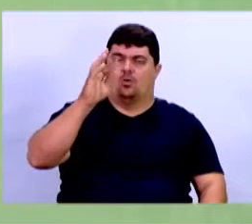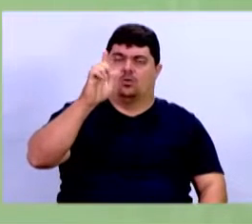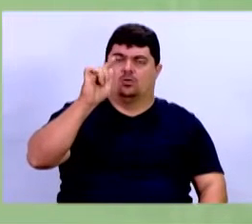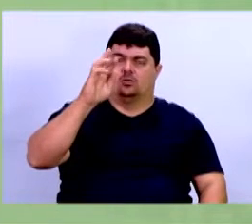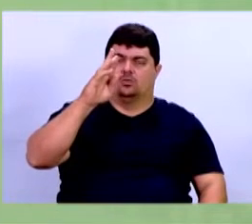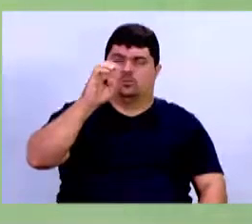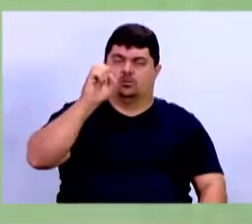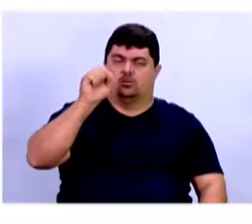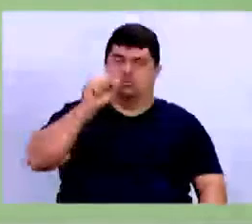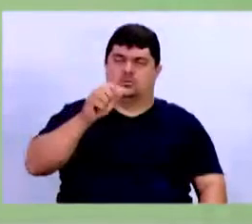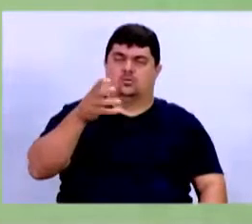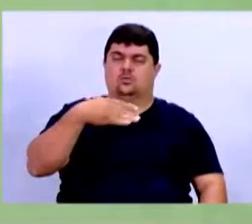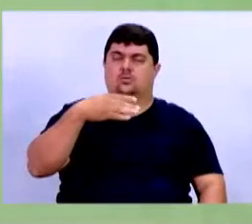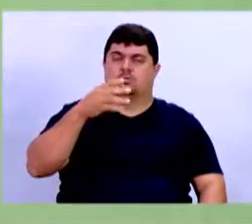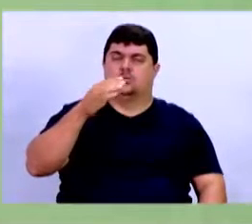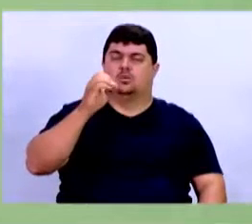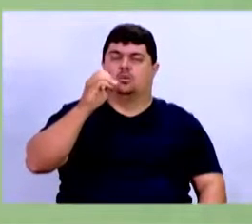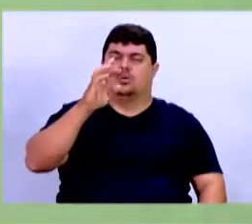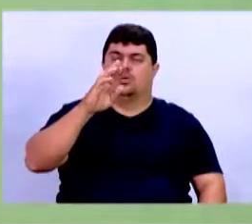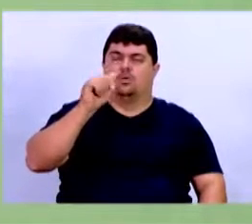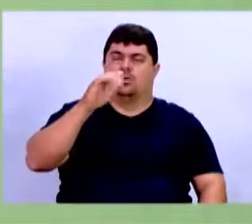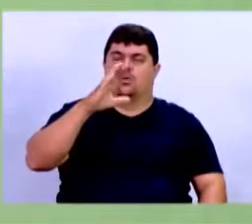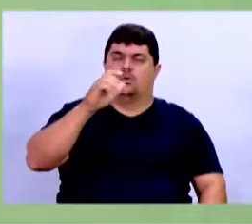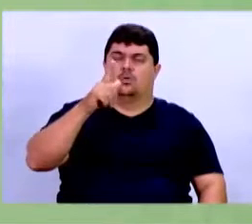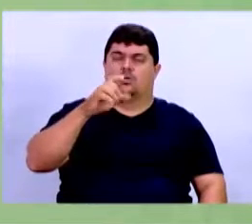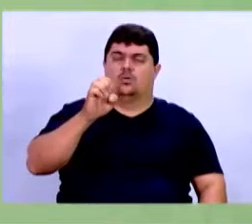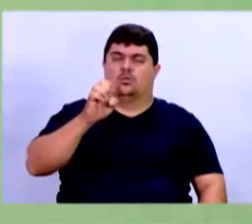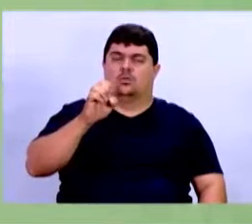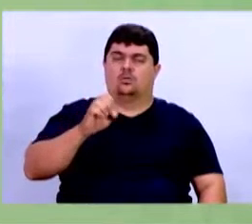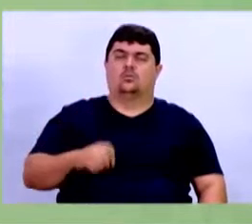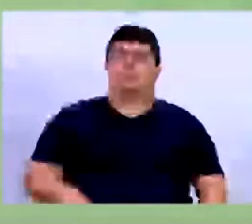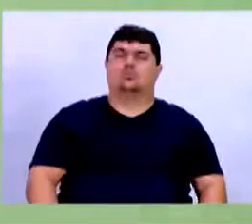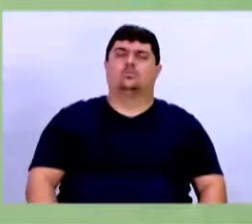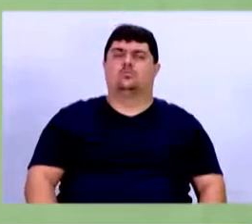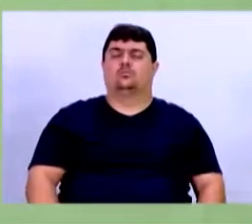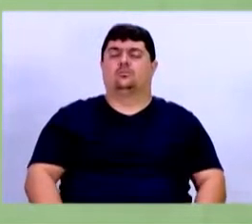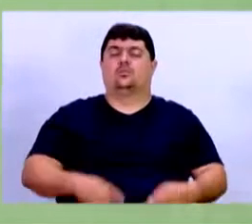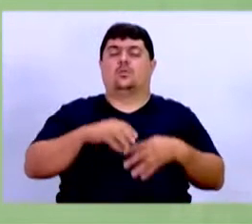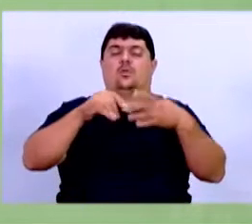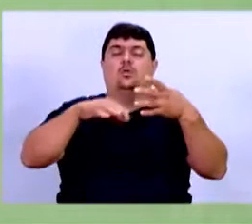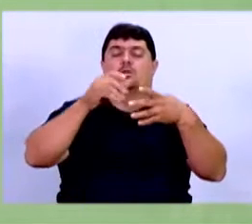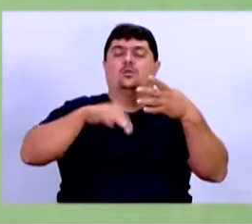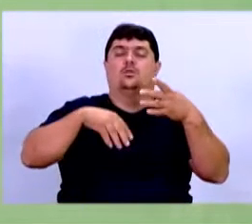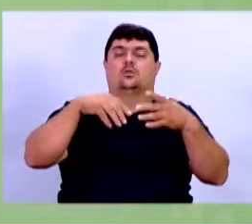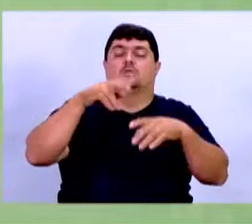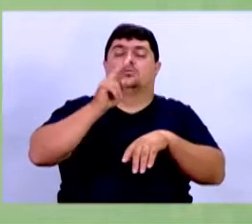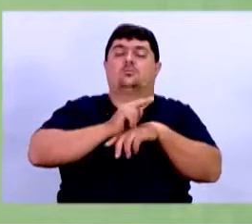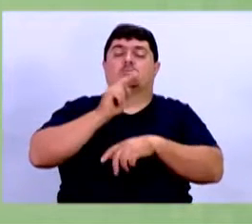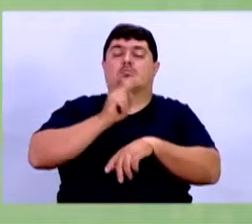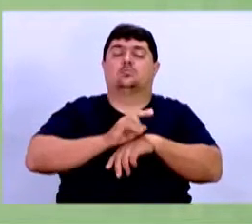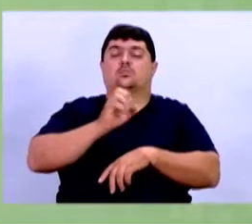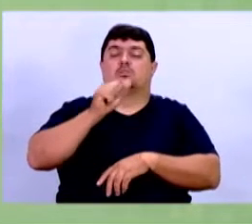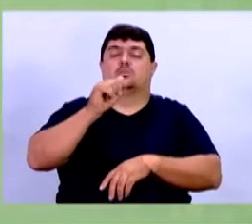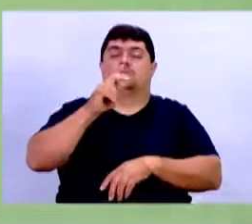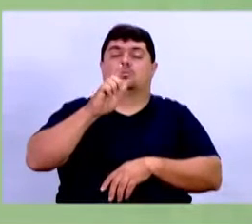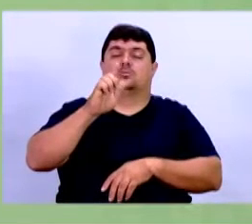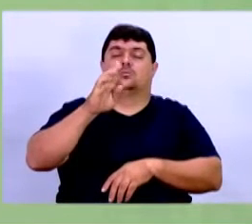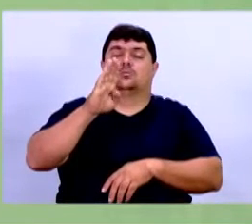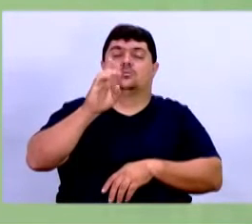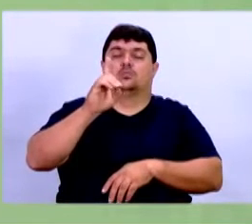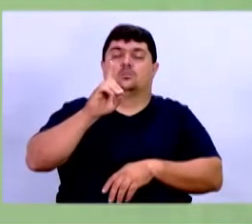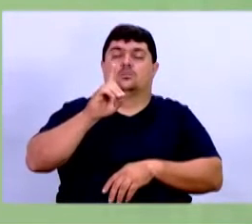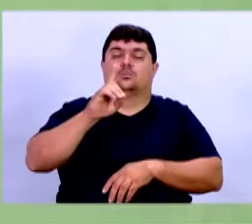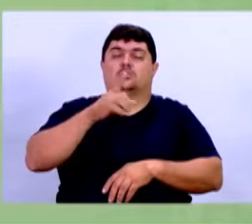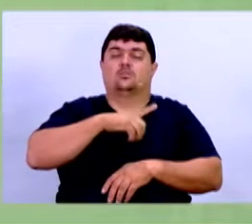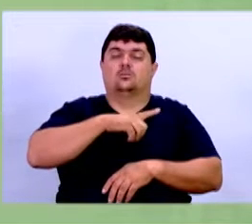São exemplos de sistemas gerenciadores aí mais utilizados. E as características desse SGBD? Ele se resume